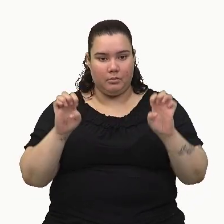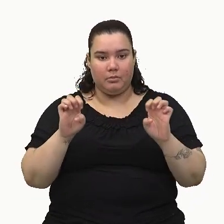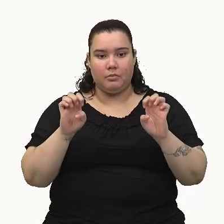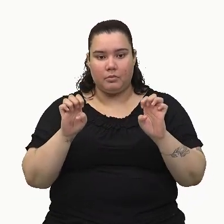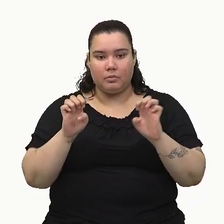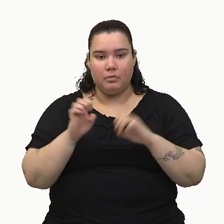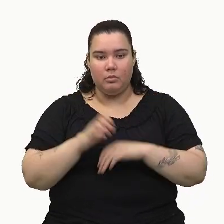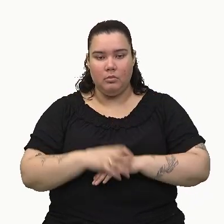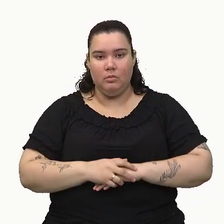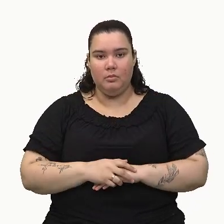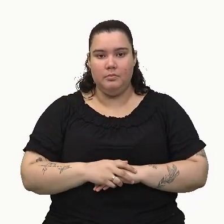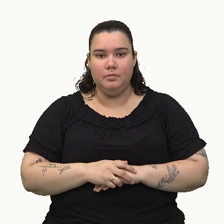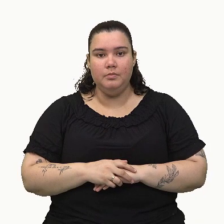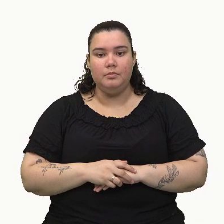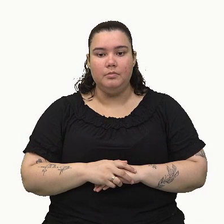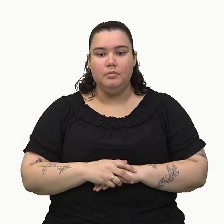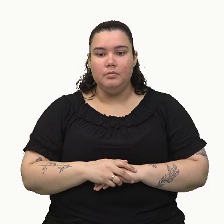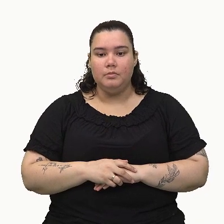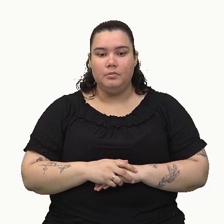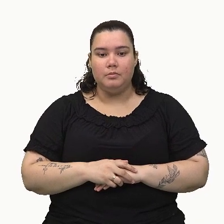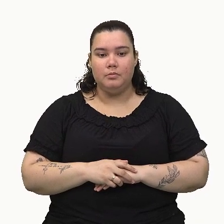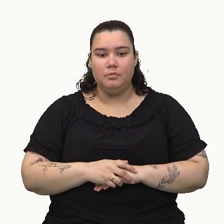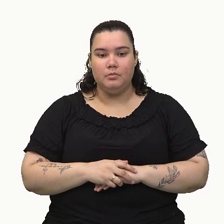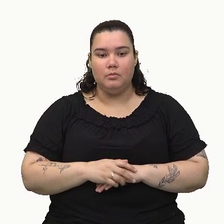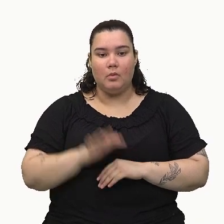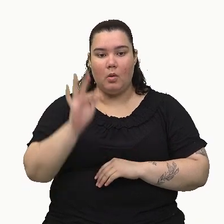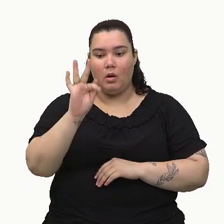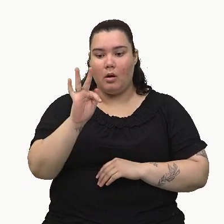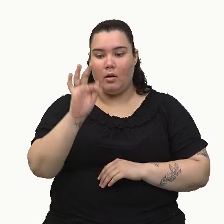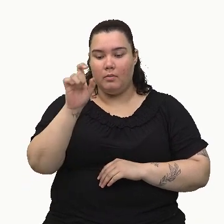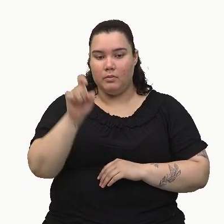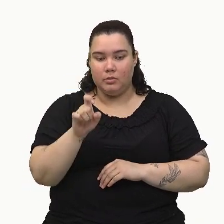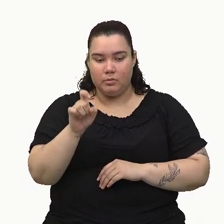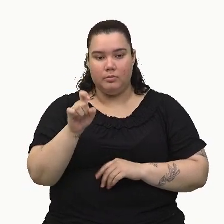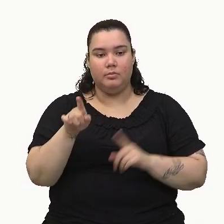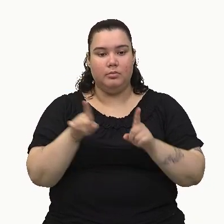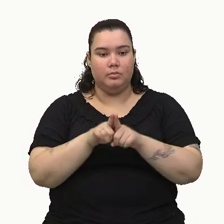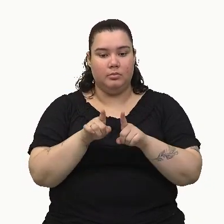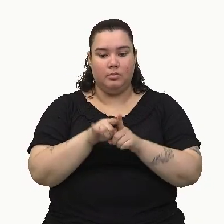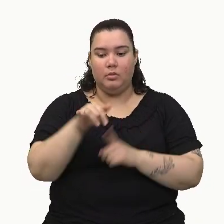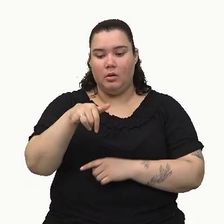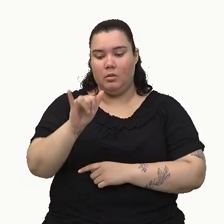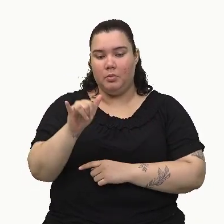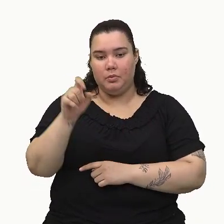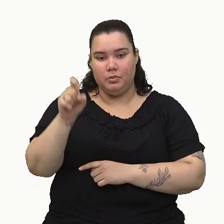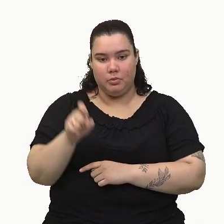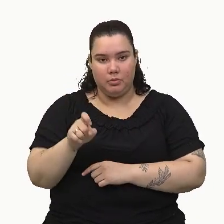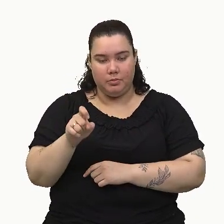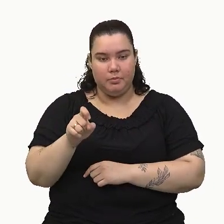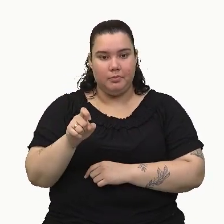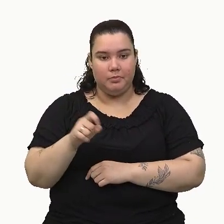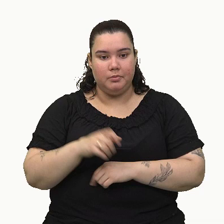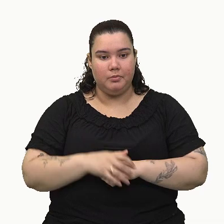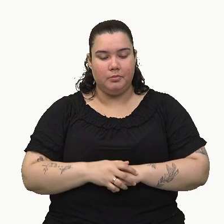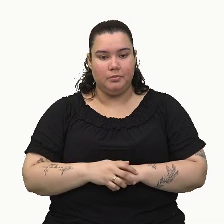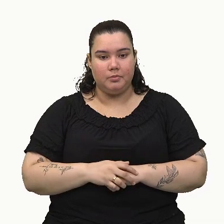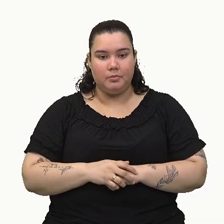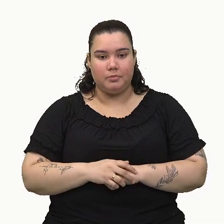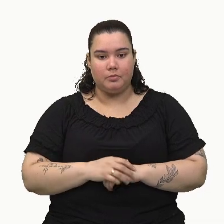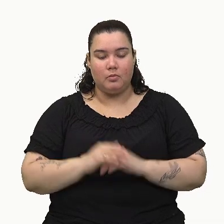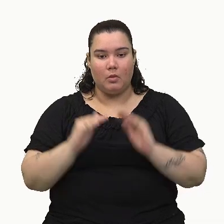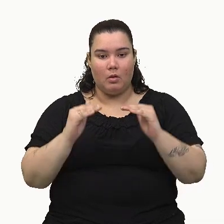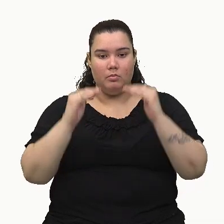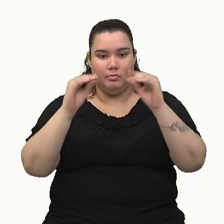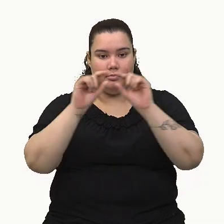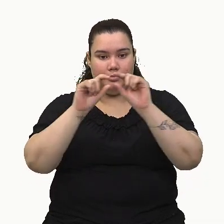mesma palavra, tá? Aqui na função f de x e na função y de x, tá? Aqui em cima, por